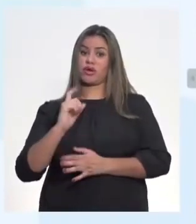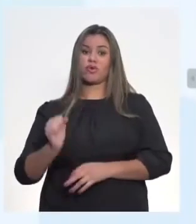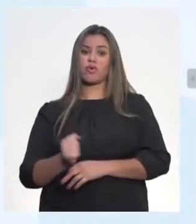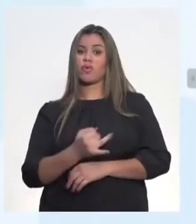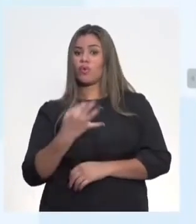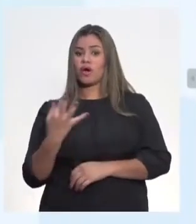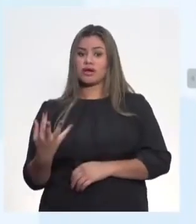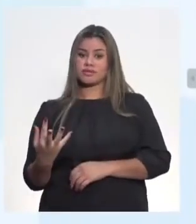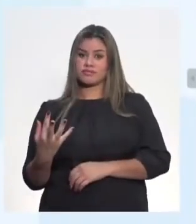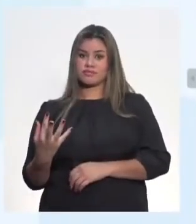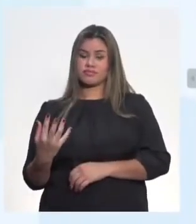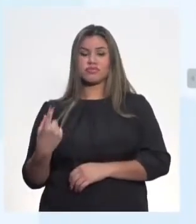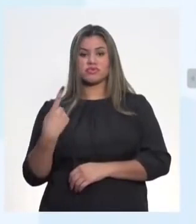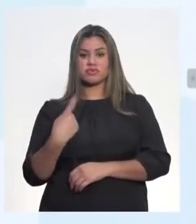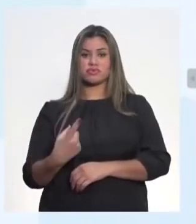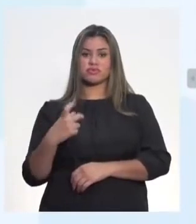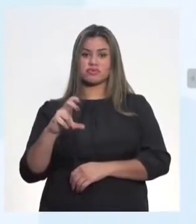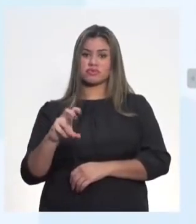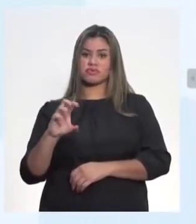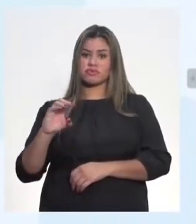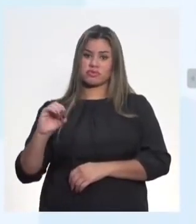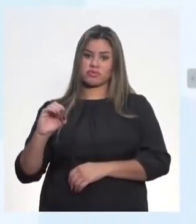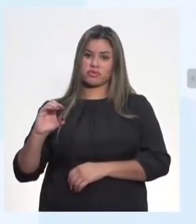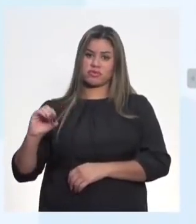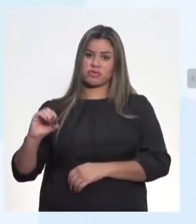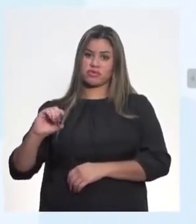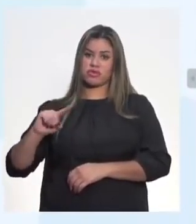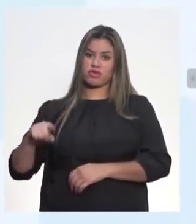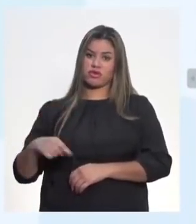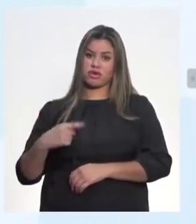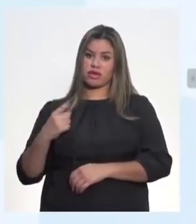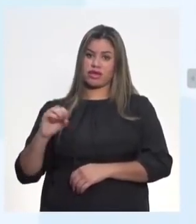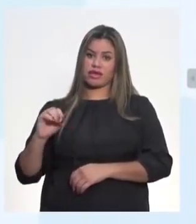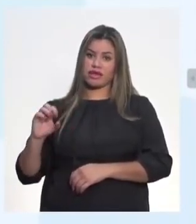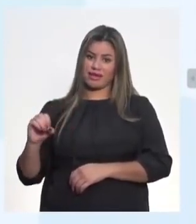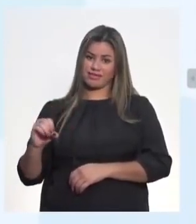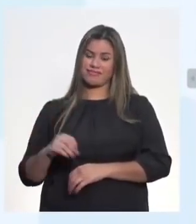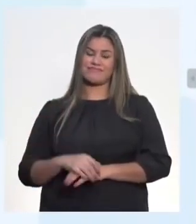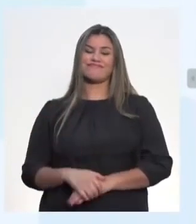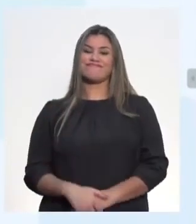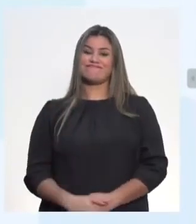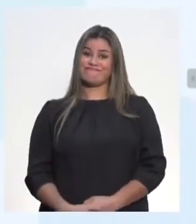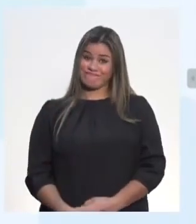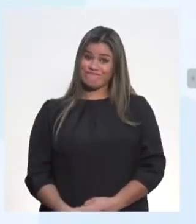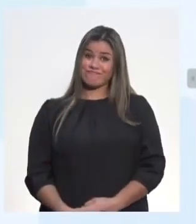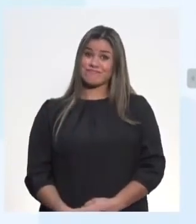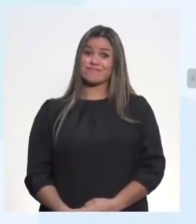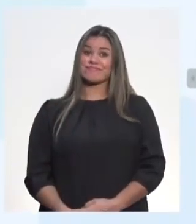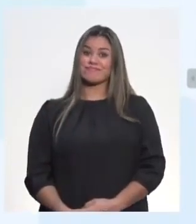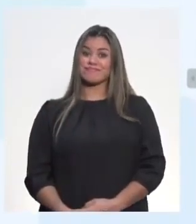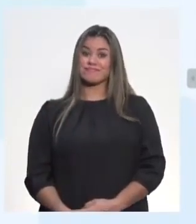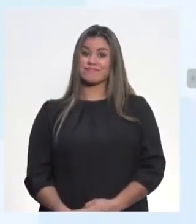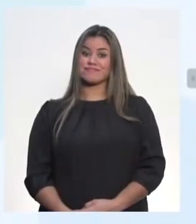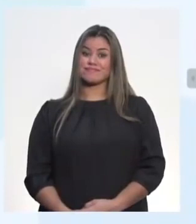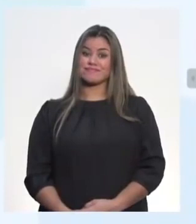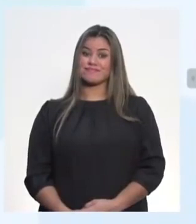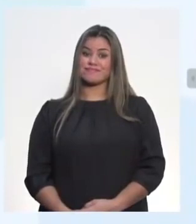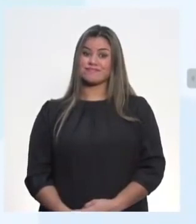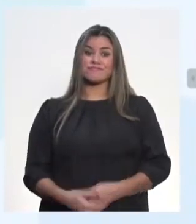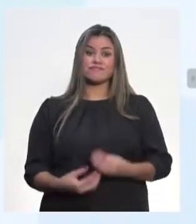ele deu de juros. R$ 150. Ou seja, o que eu vou